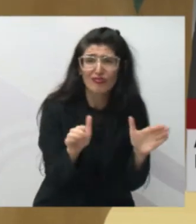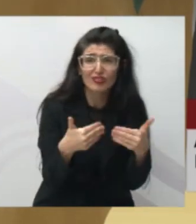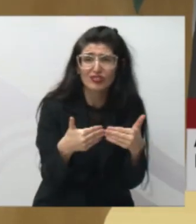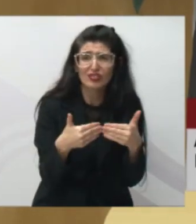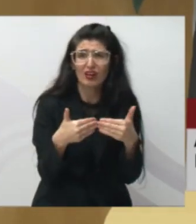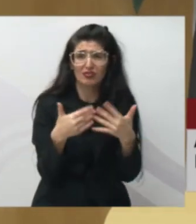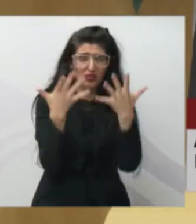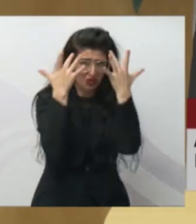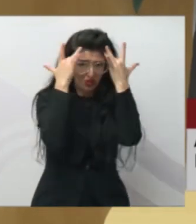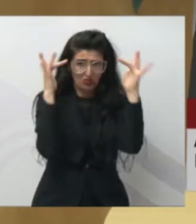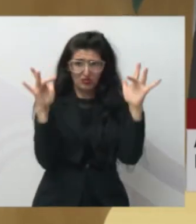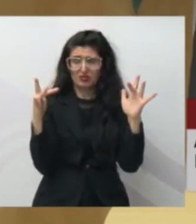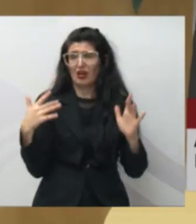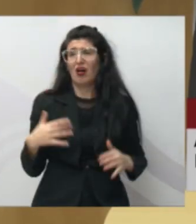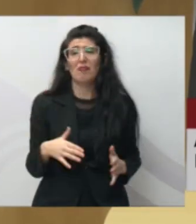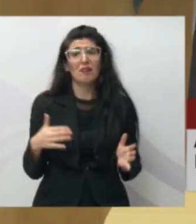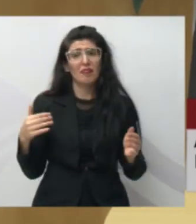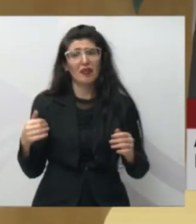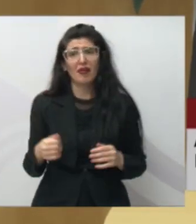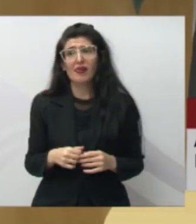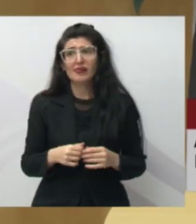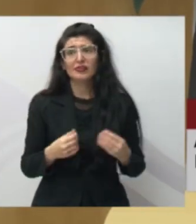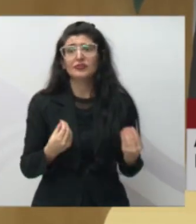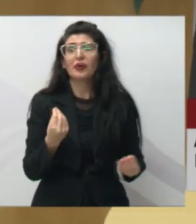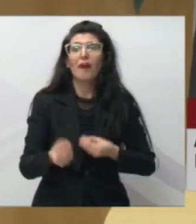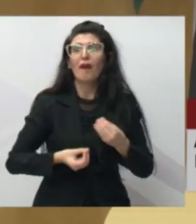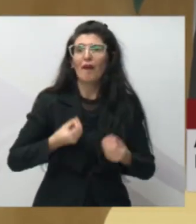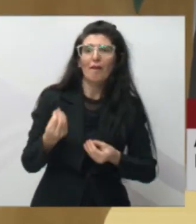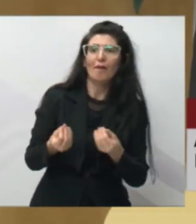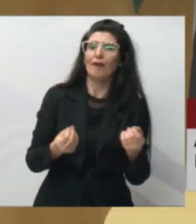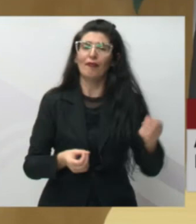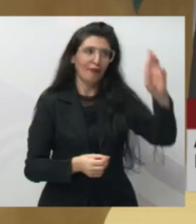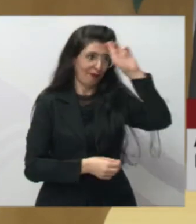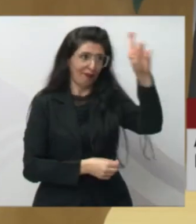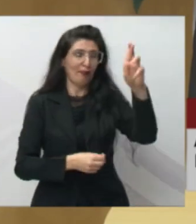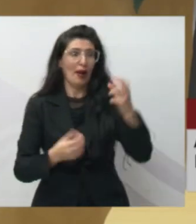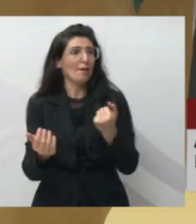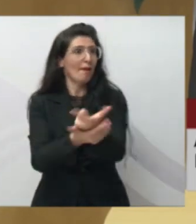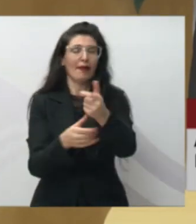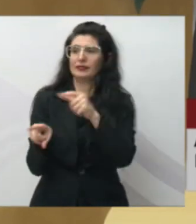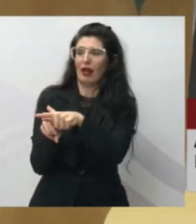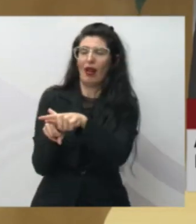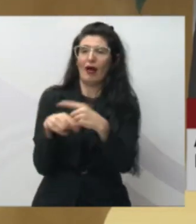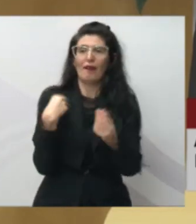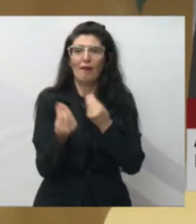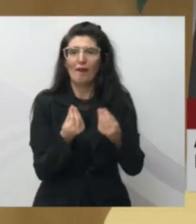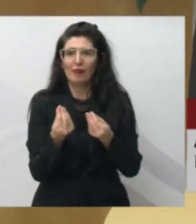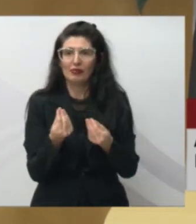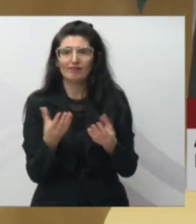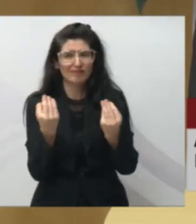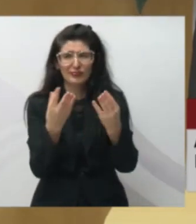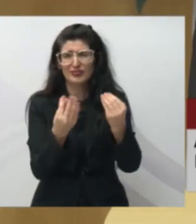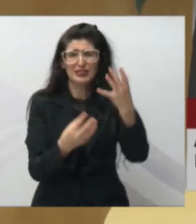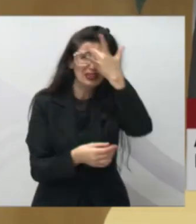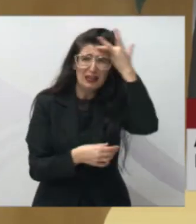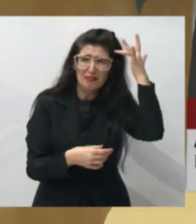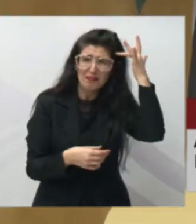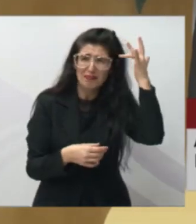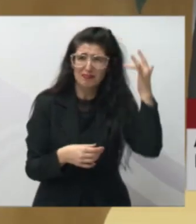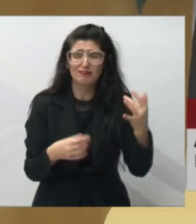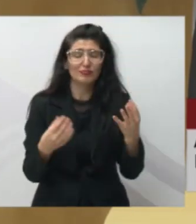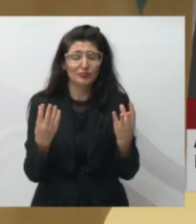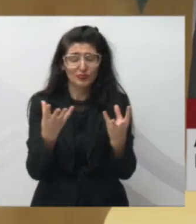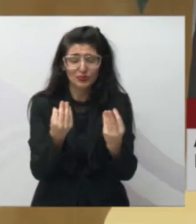até quando essas pessoas vão aguentar pagar o salário dos funcionários. Então, com certeza, muitas empresas já estão demitindo, e vai demitir muito